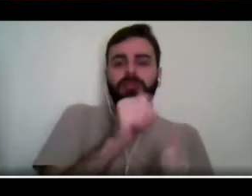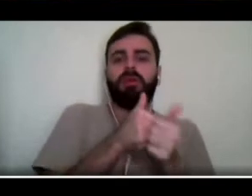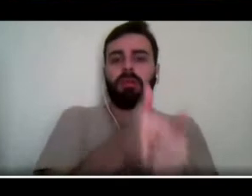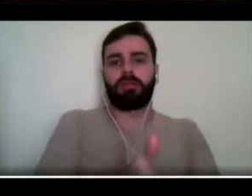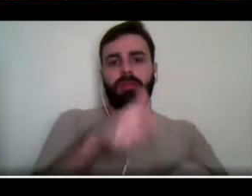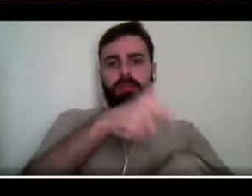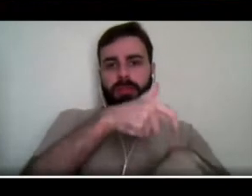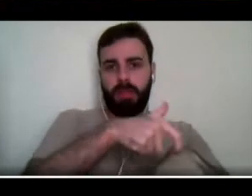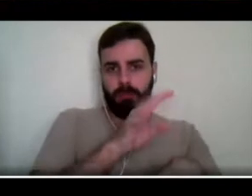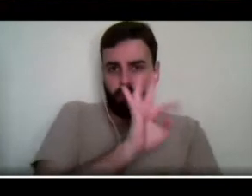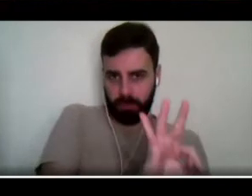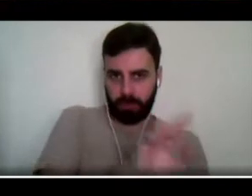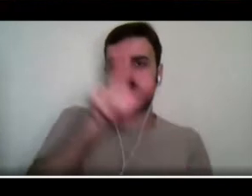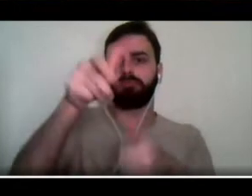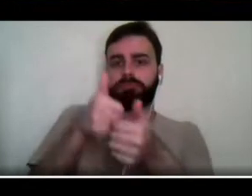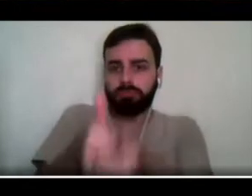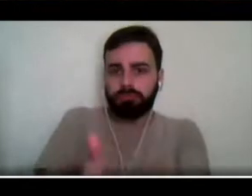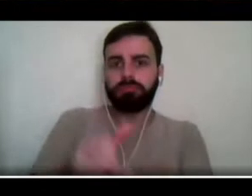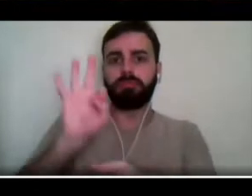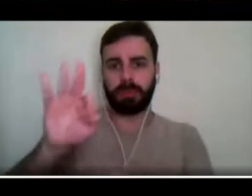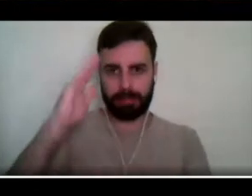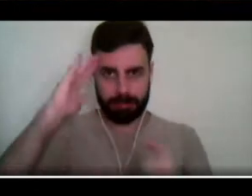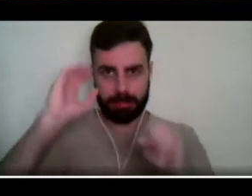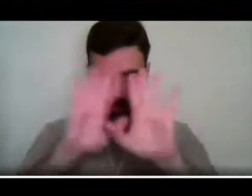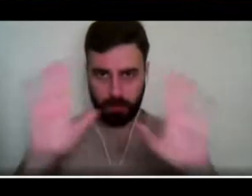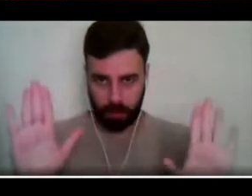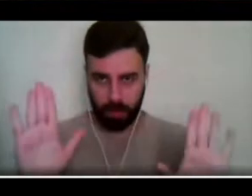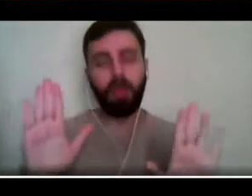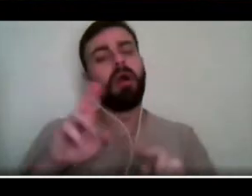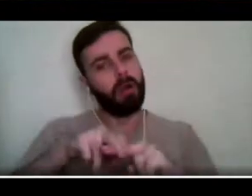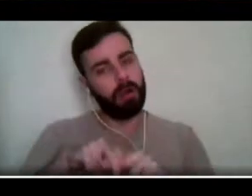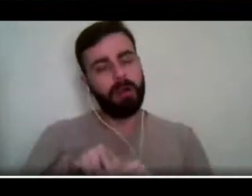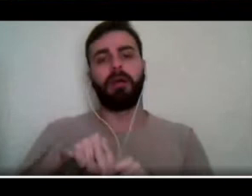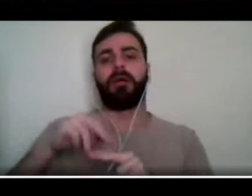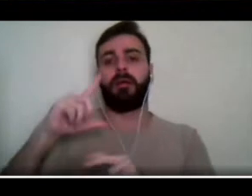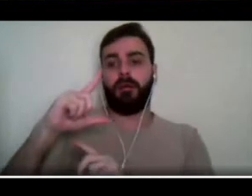Entendeu? E aí o vetor velocidade, ele vira esse cara aqui, ó.